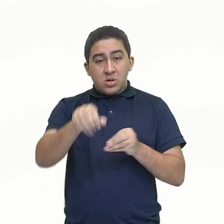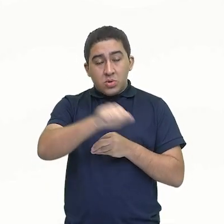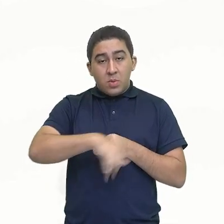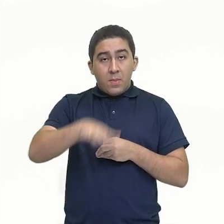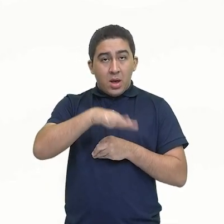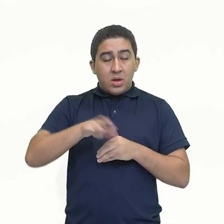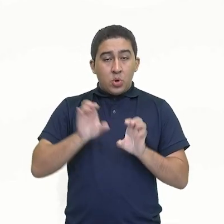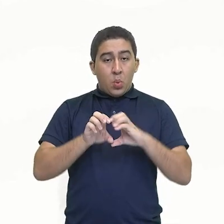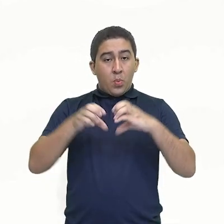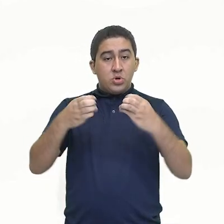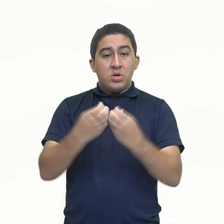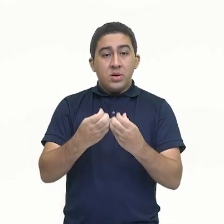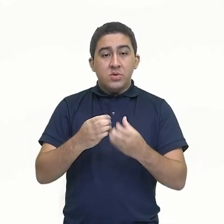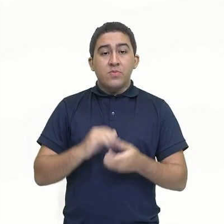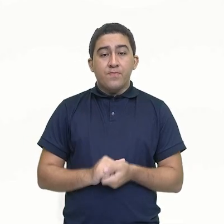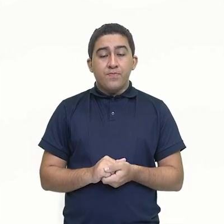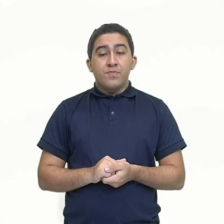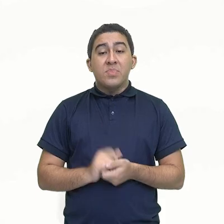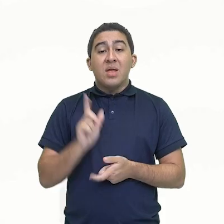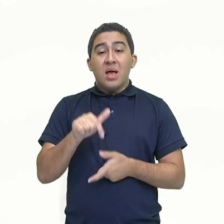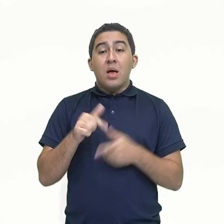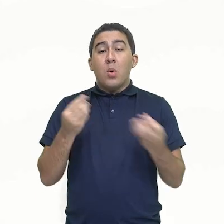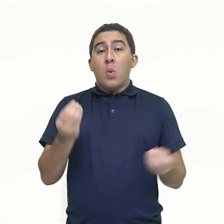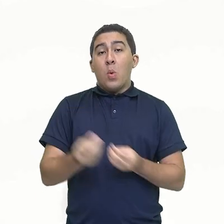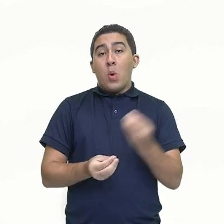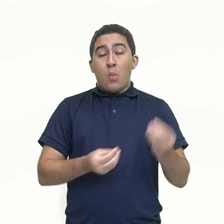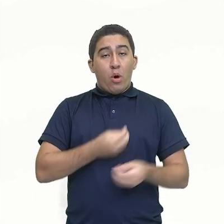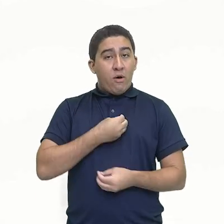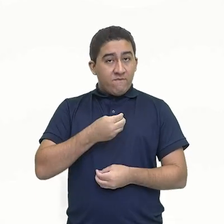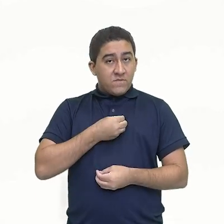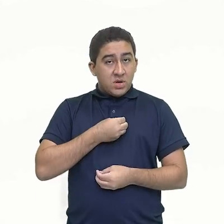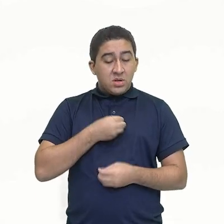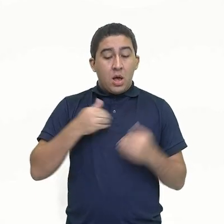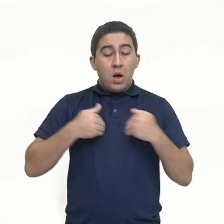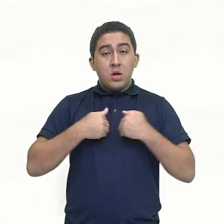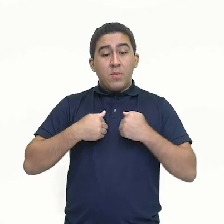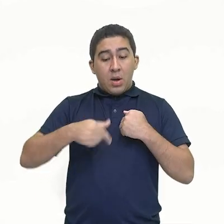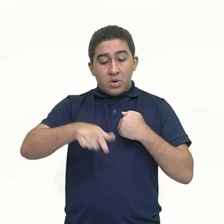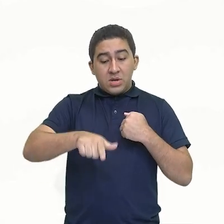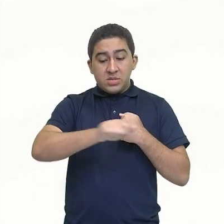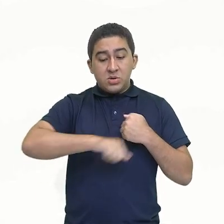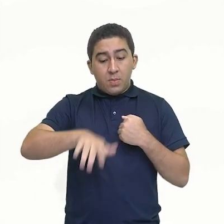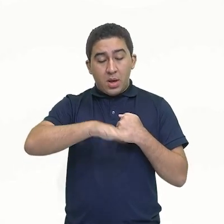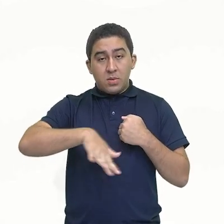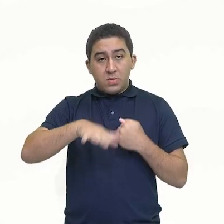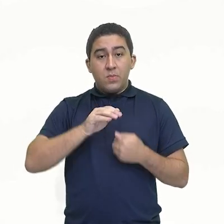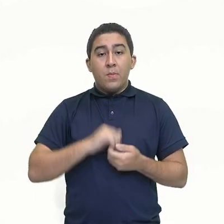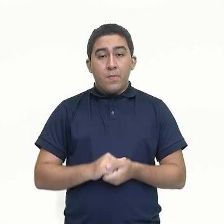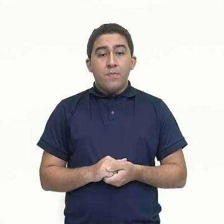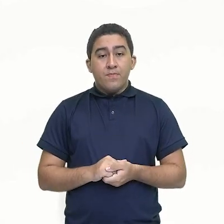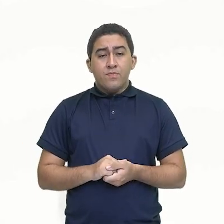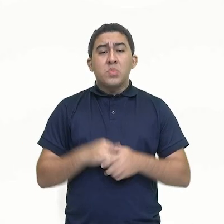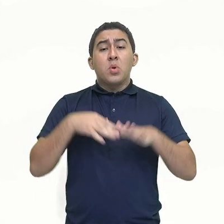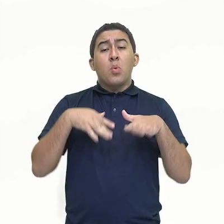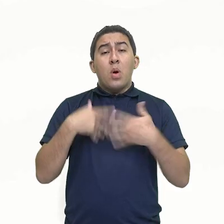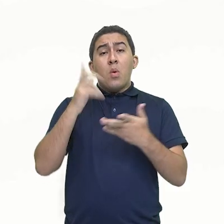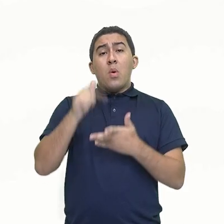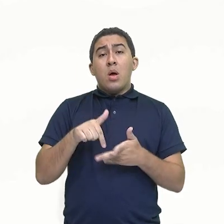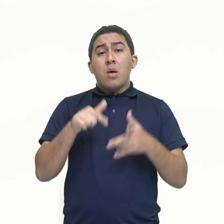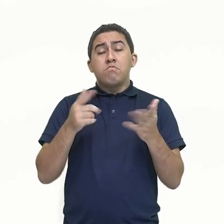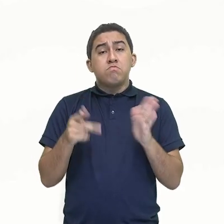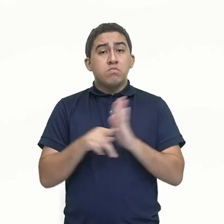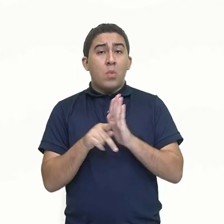nicho ecológico inclui o modo de vida da espécie naquele habitat. Qual é o papel que ele